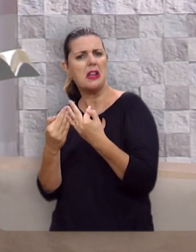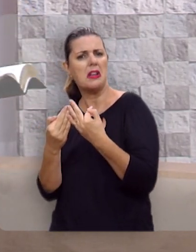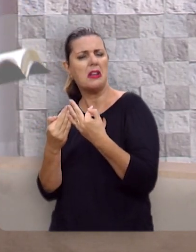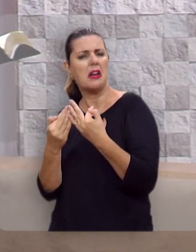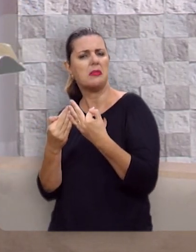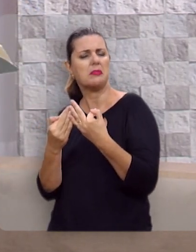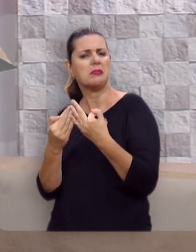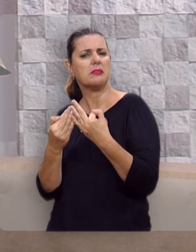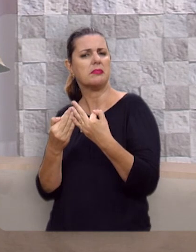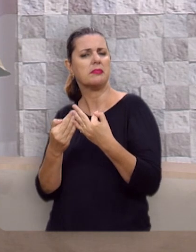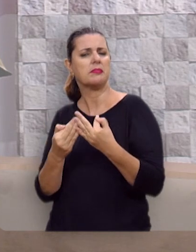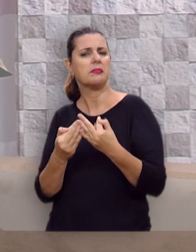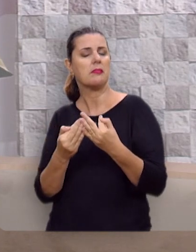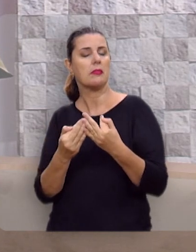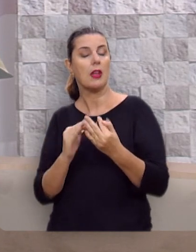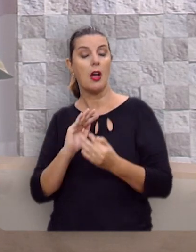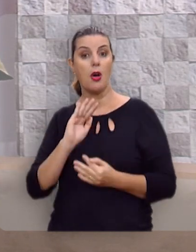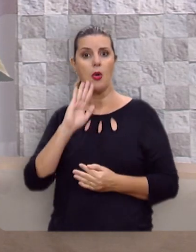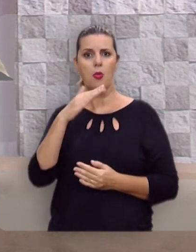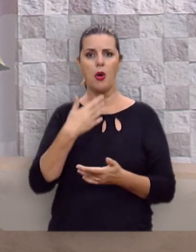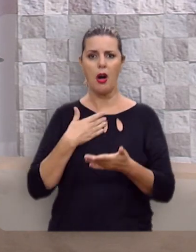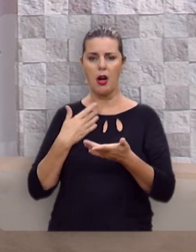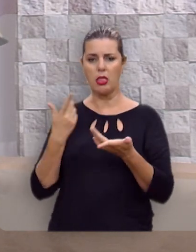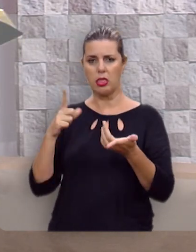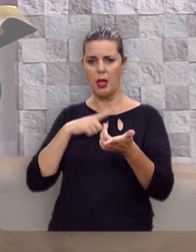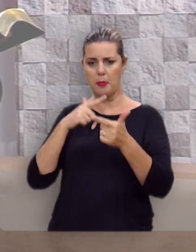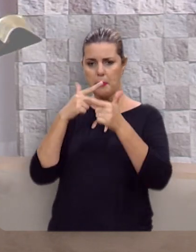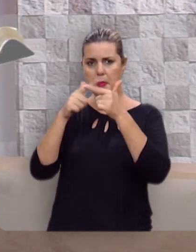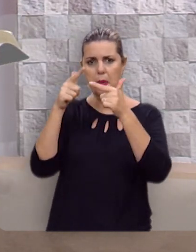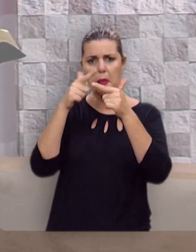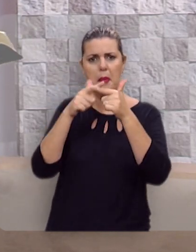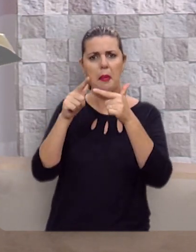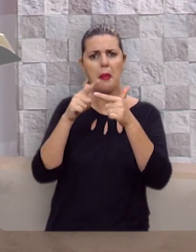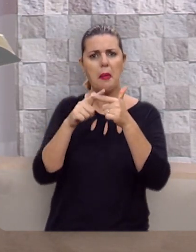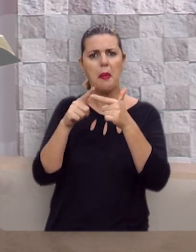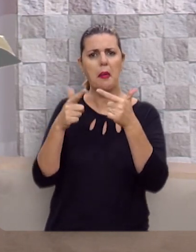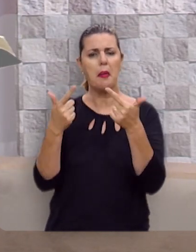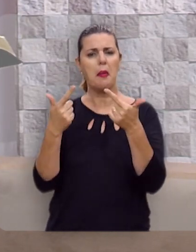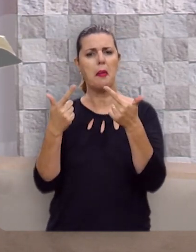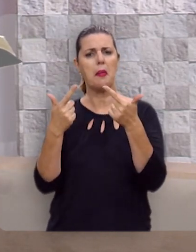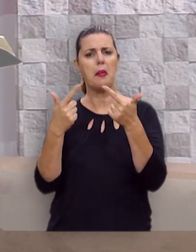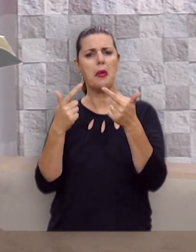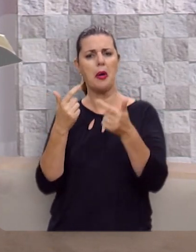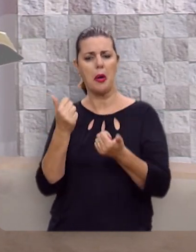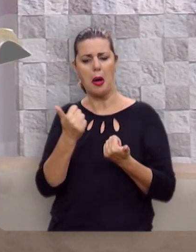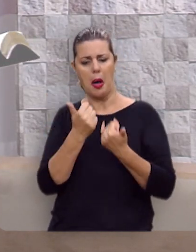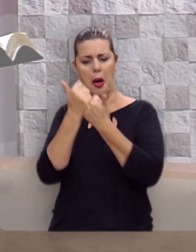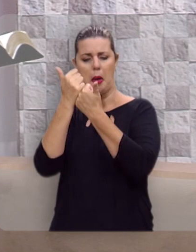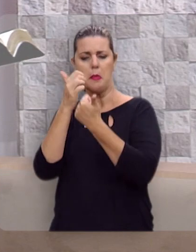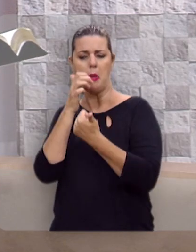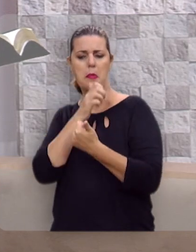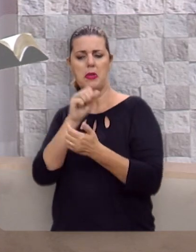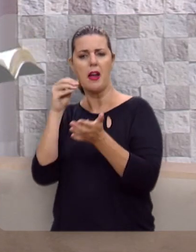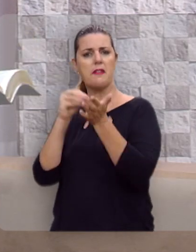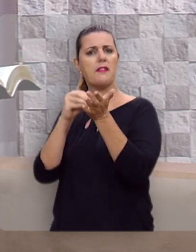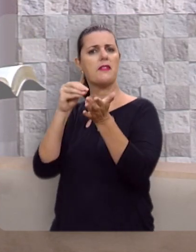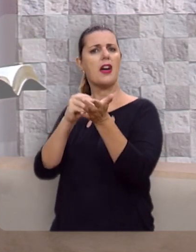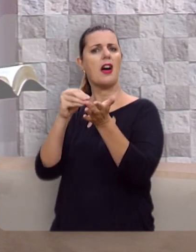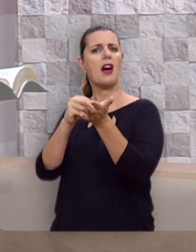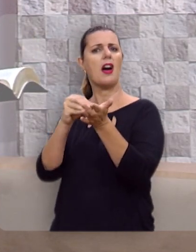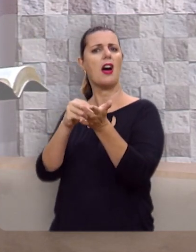quando enterra os seus filhos, quando enfrenta o drama do apoio da sua